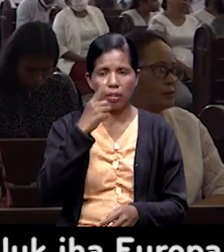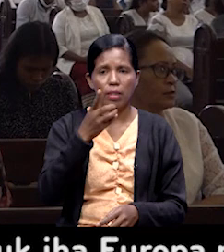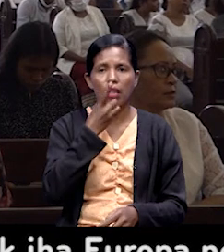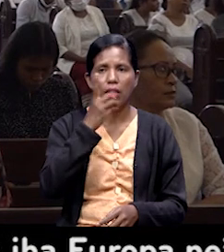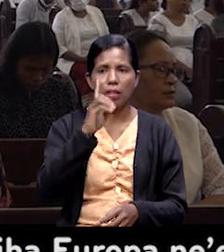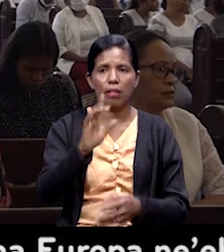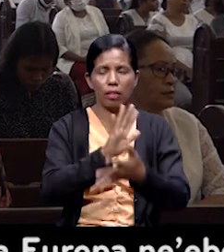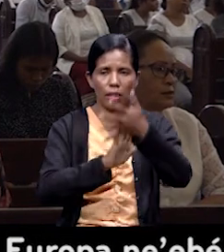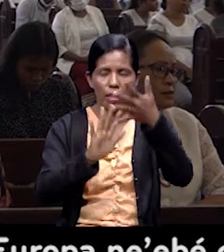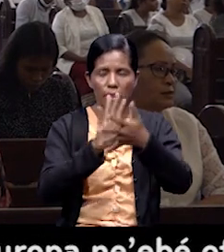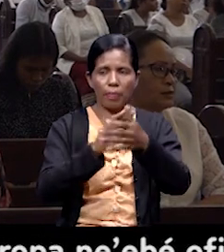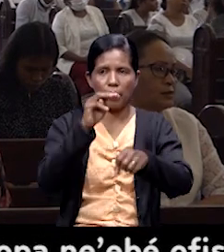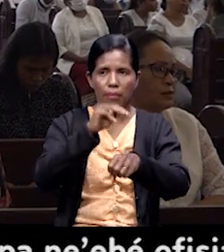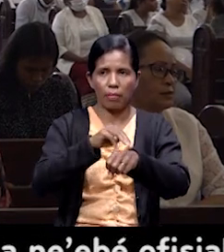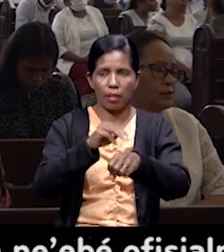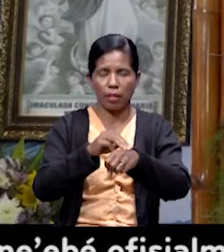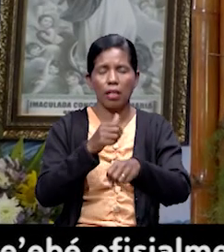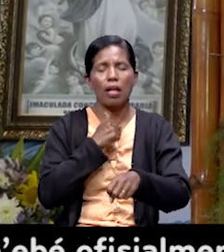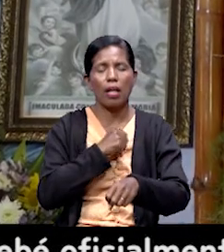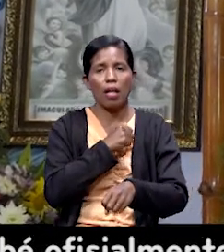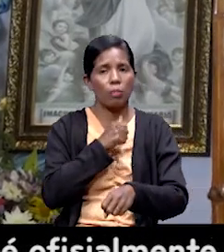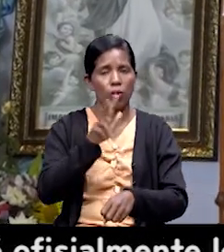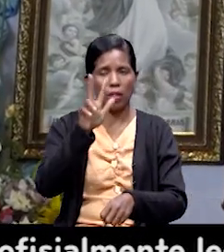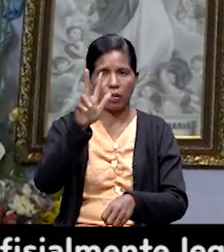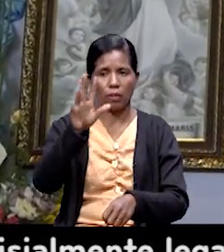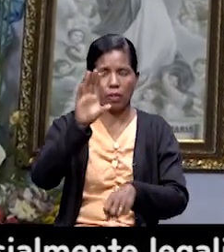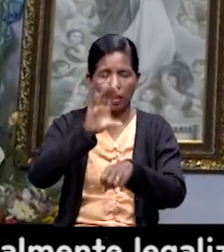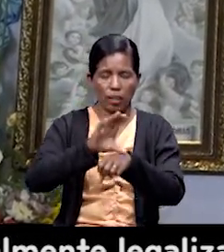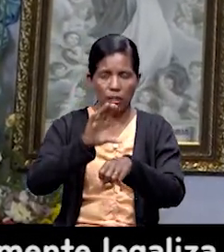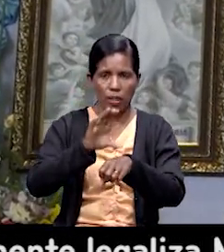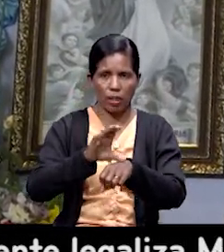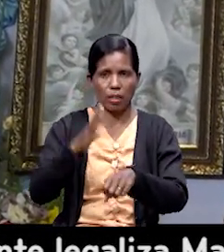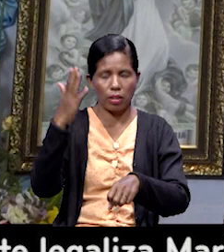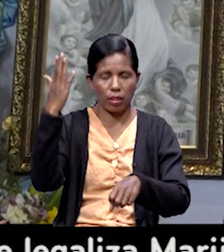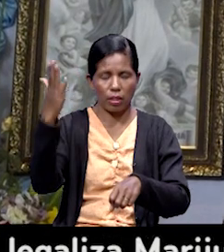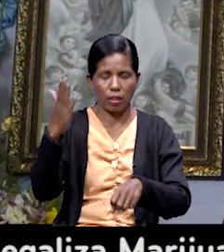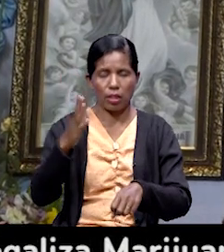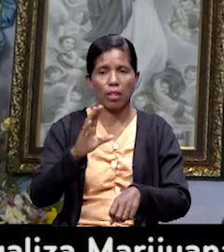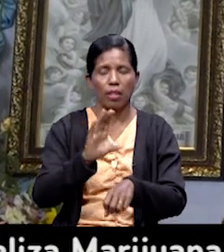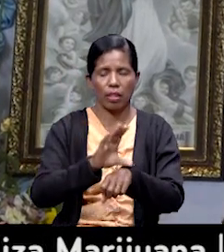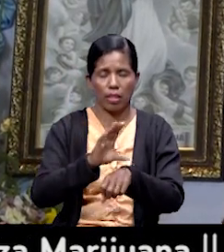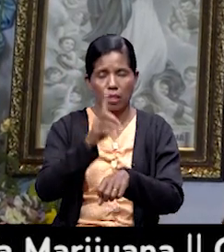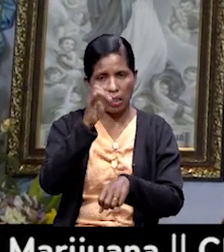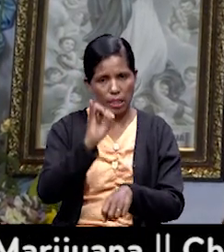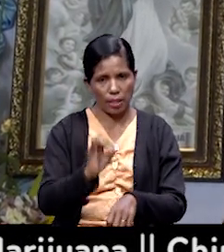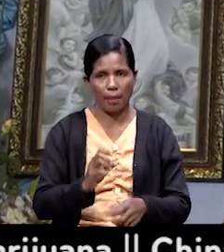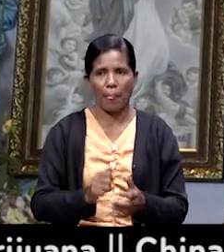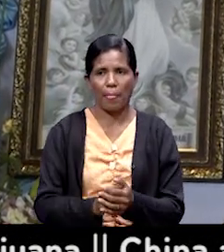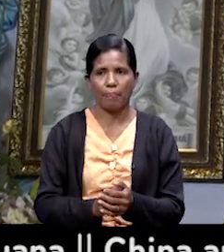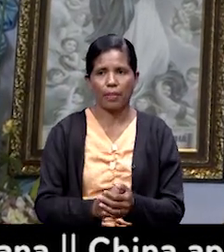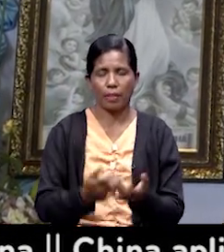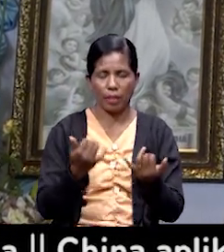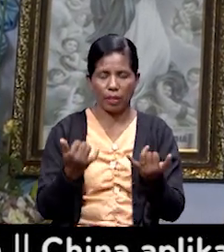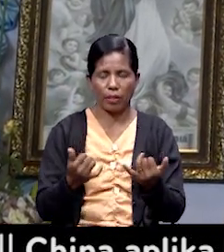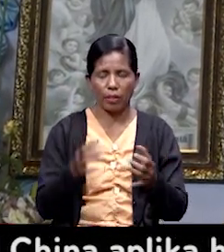missa ordenação ba Diákonu nain tolu e a Igreja Imaculada da Conceição Catedral Dili. Com a situação